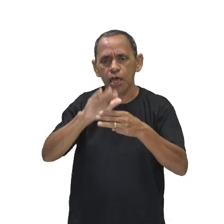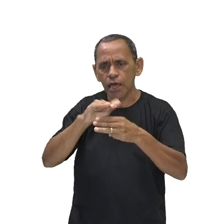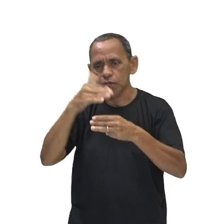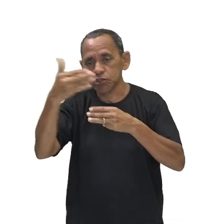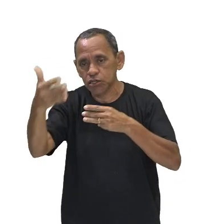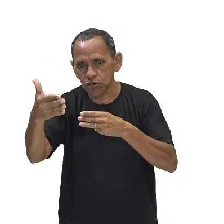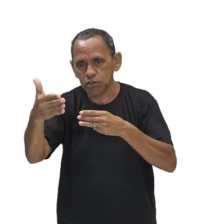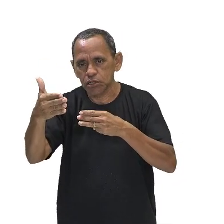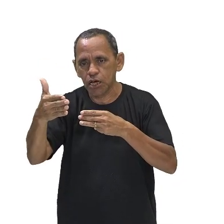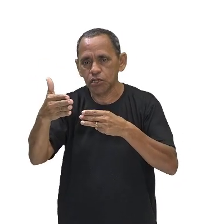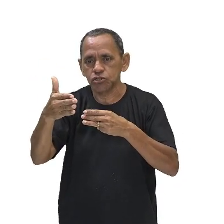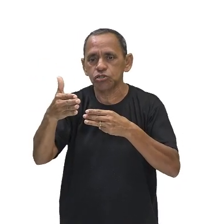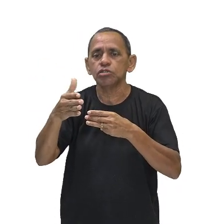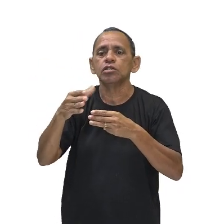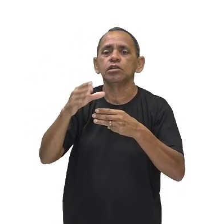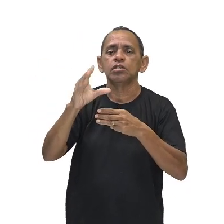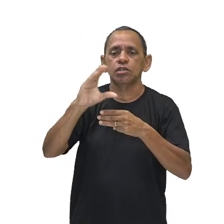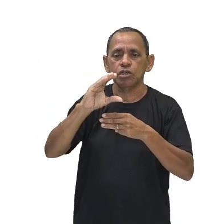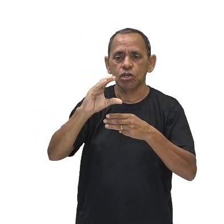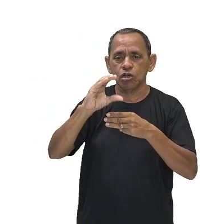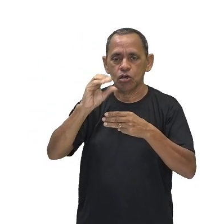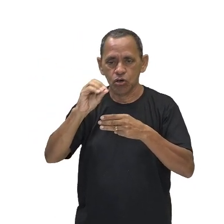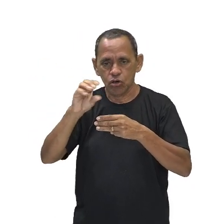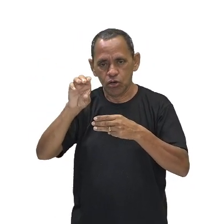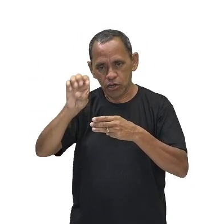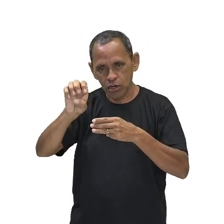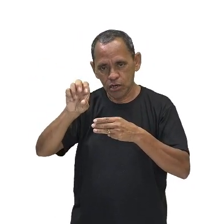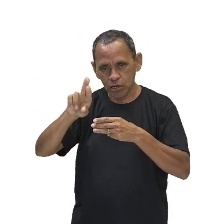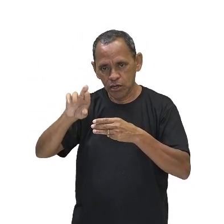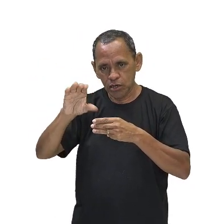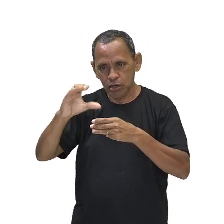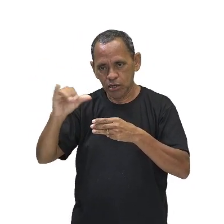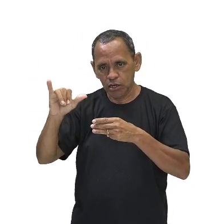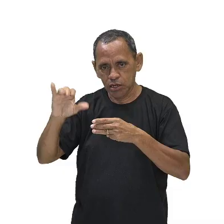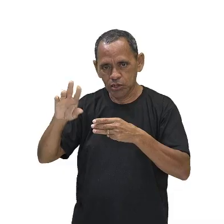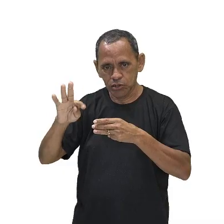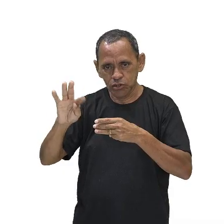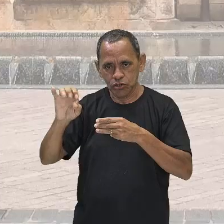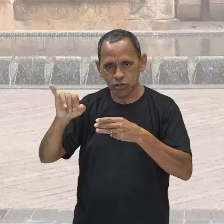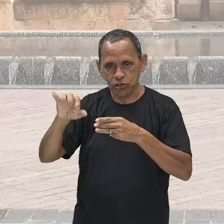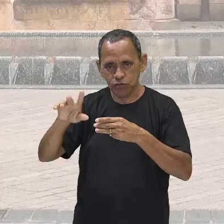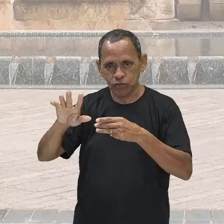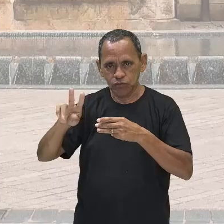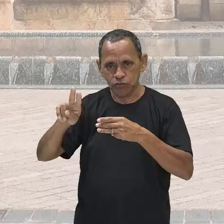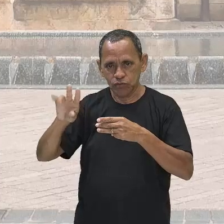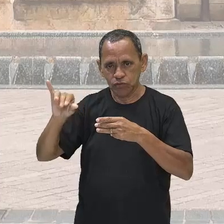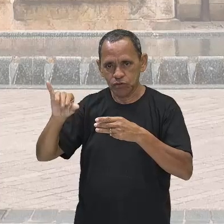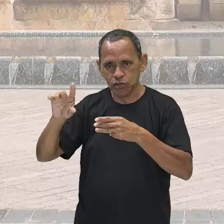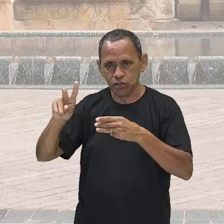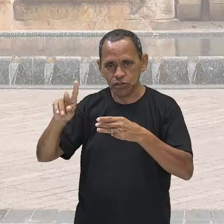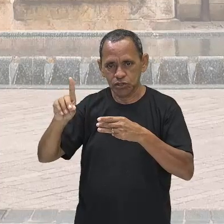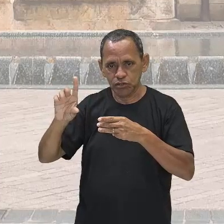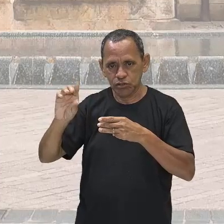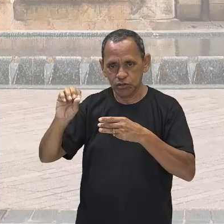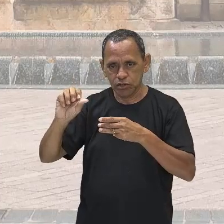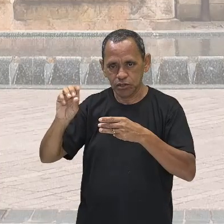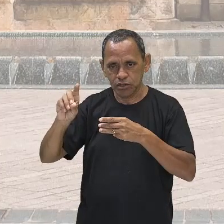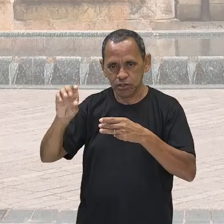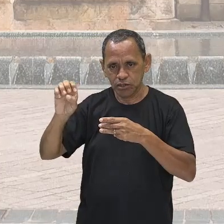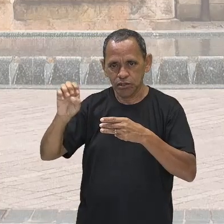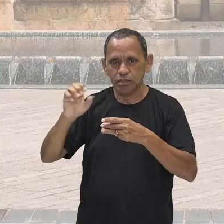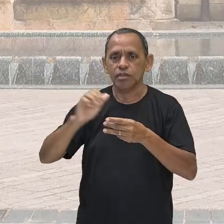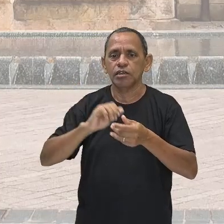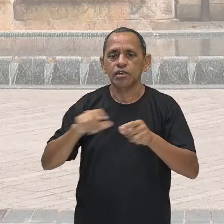exterioridade e coercitividade. Vamos conhecer cada um deles de forma calma, para